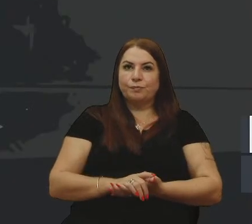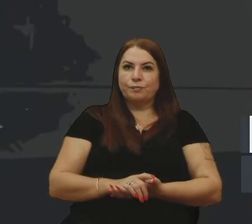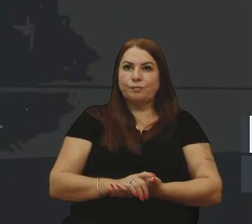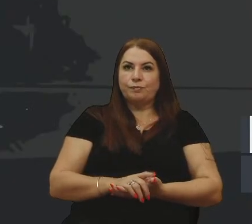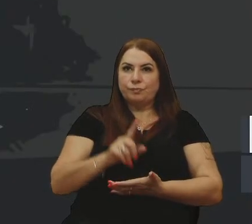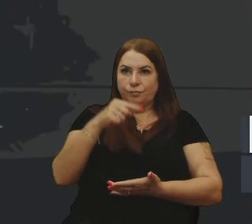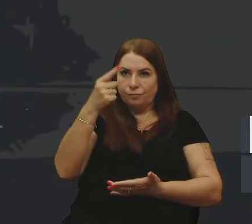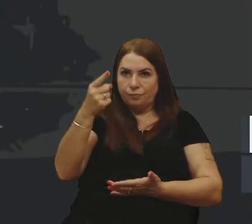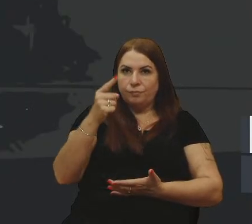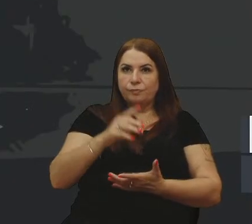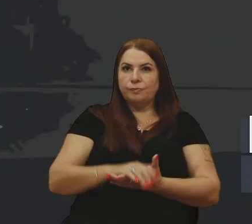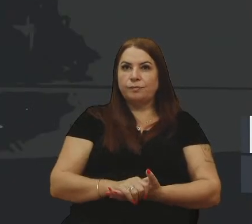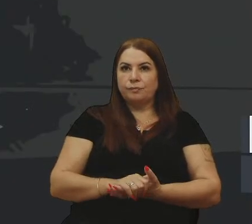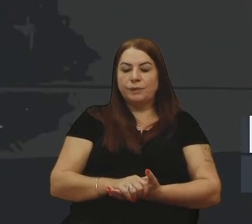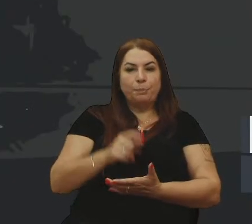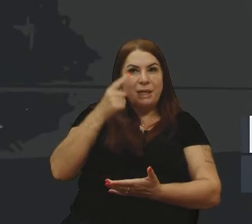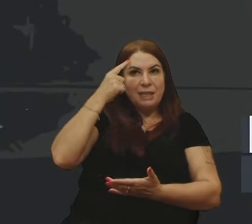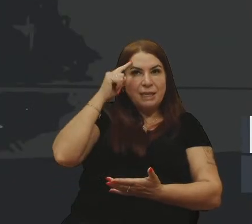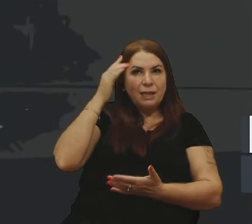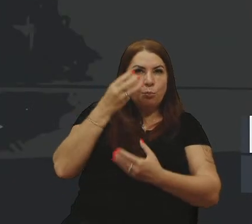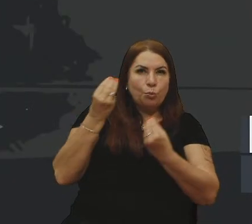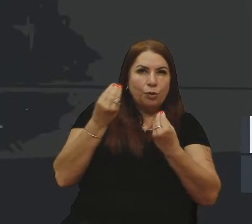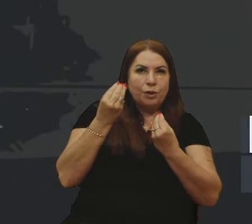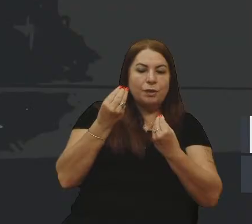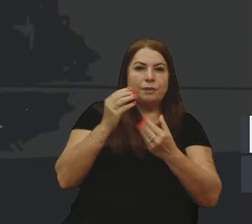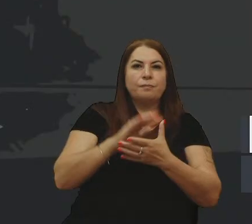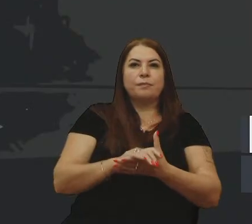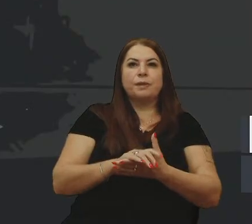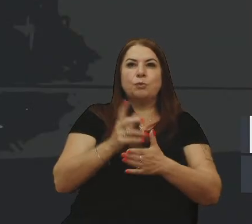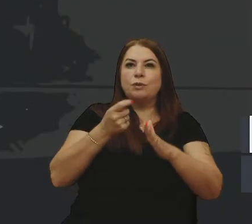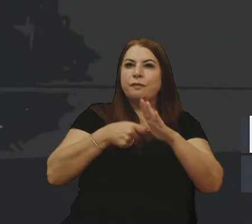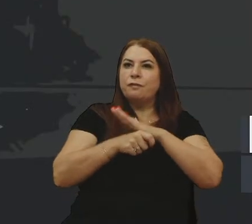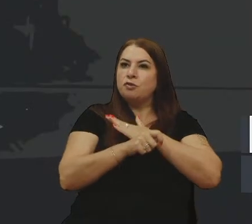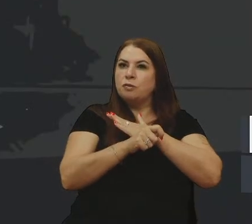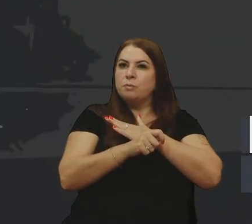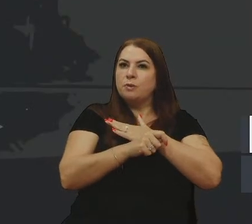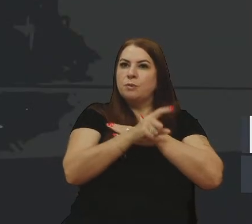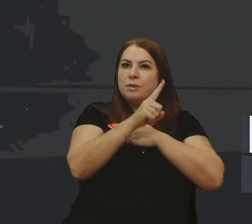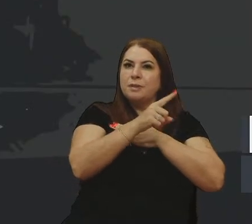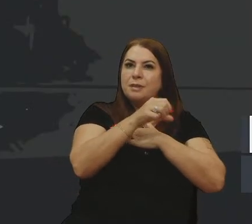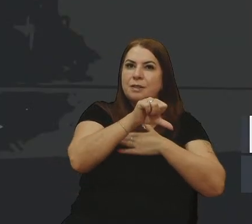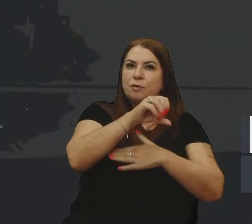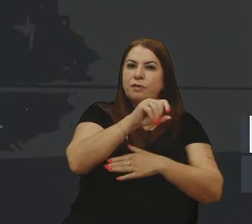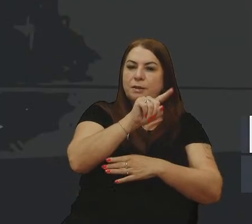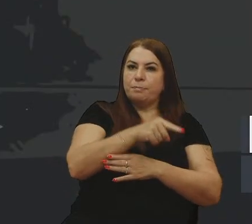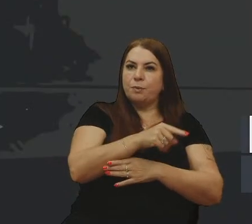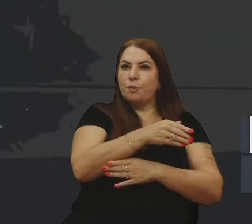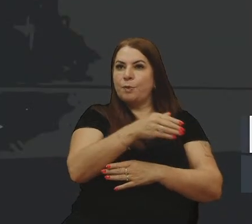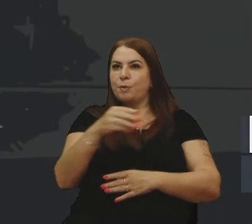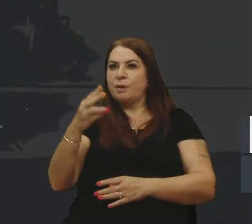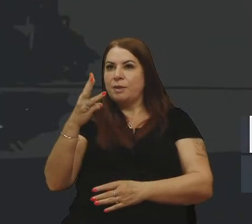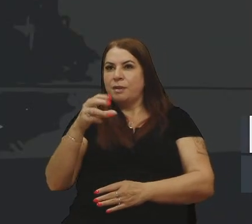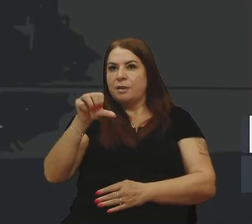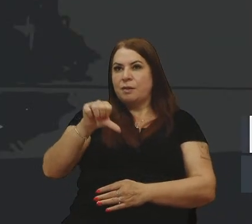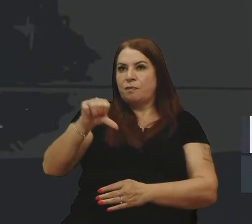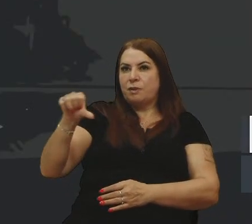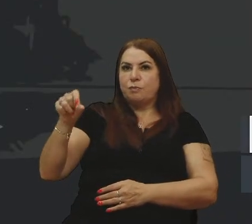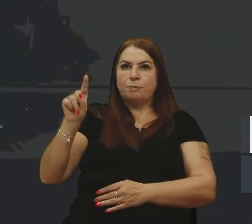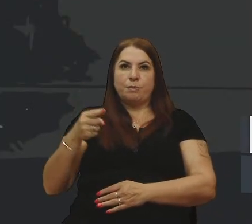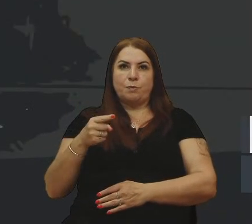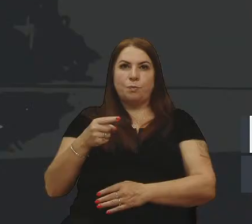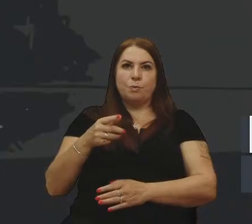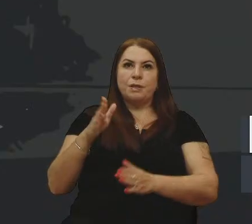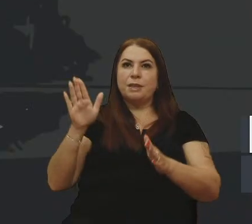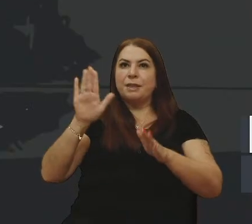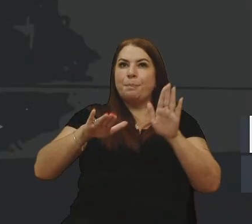passar mais uma tela, só para vocês terem uma ideia um pouquinho, hoje são investimentos que vai de 190 mil a 399 mil. Então, conforme o